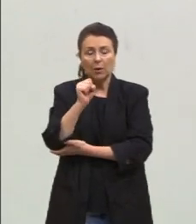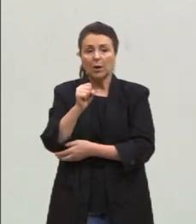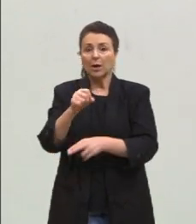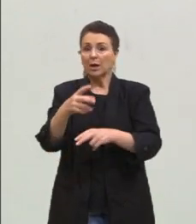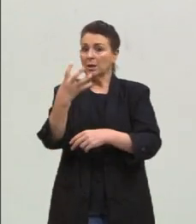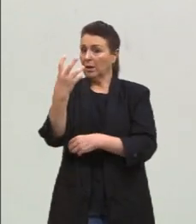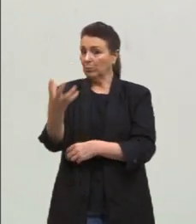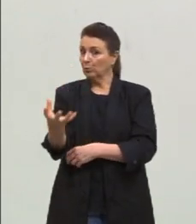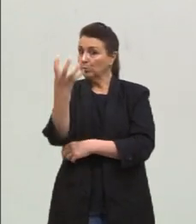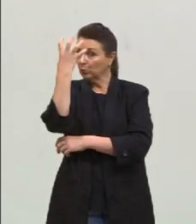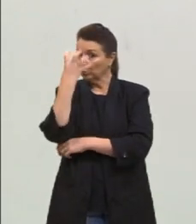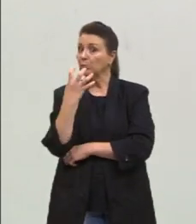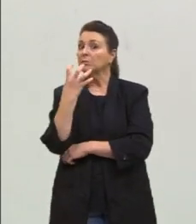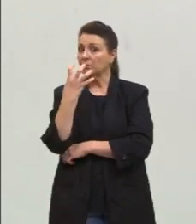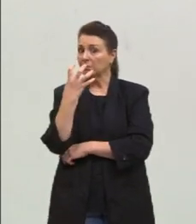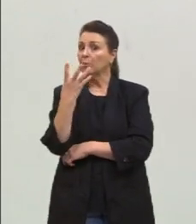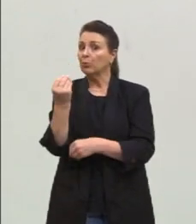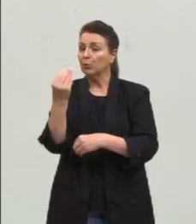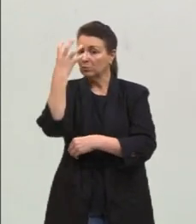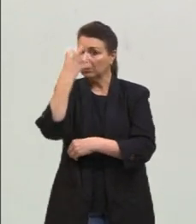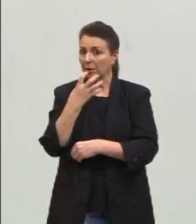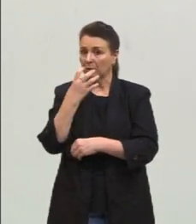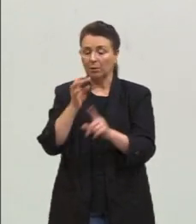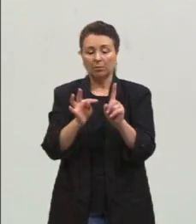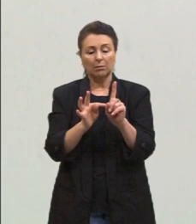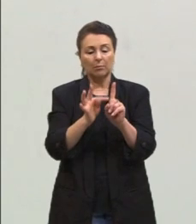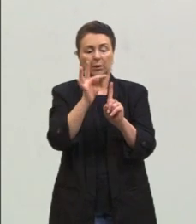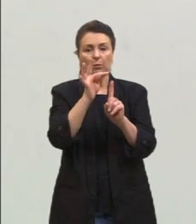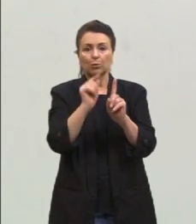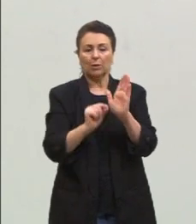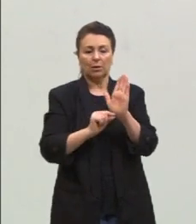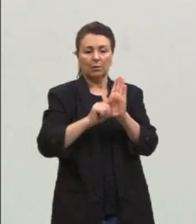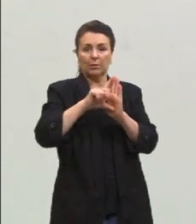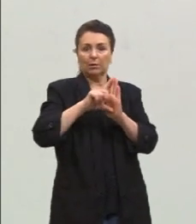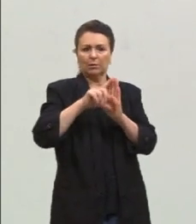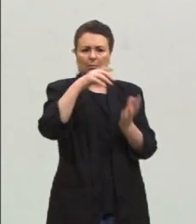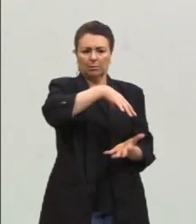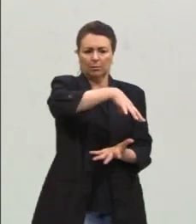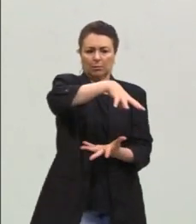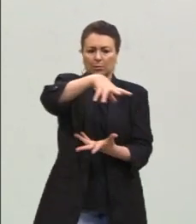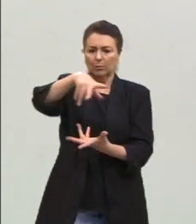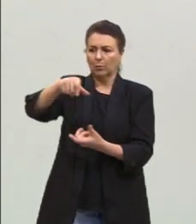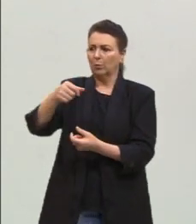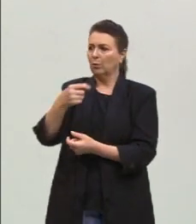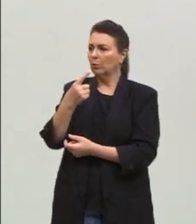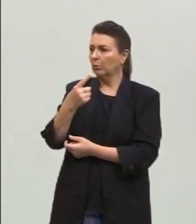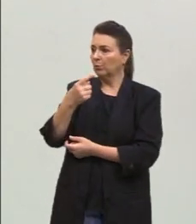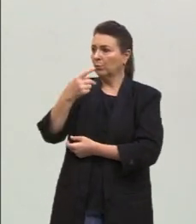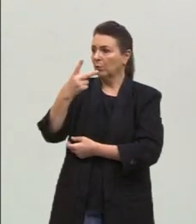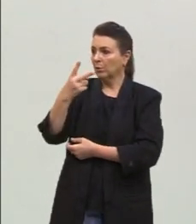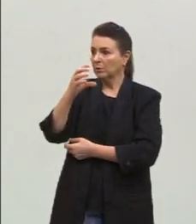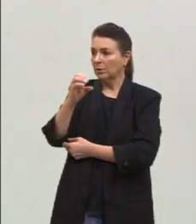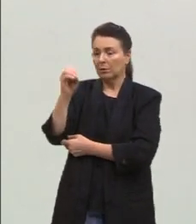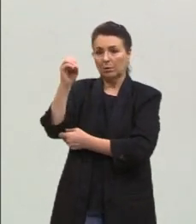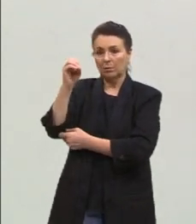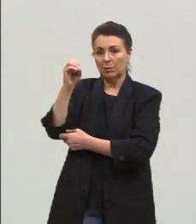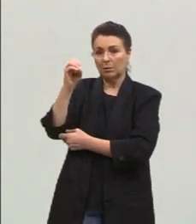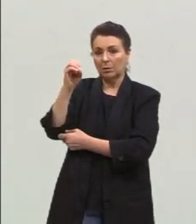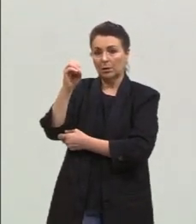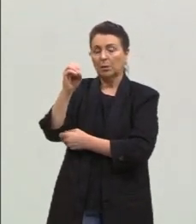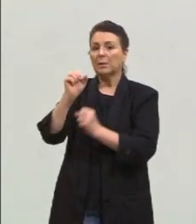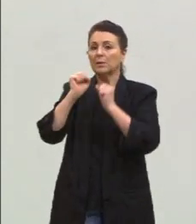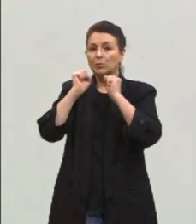pode parecer pouco Ah vai subir a temperatura média aí do Globo Gun 2° né Mas isso pode